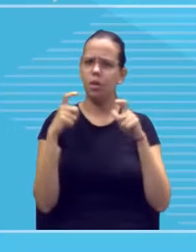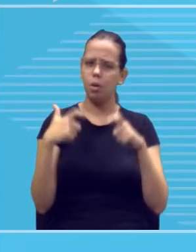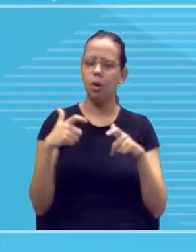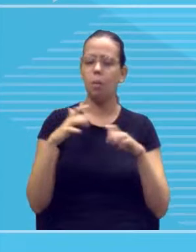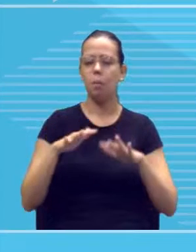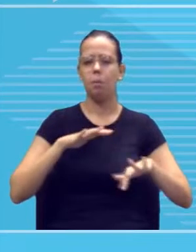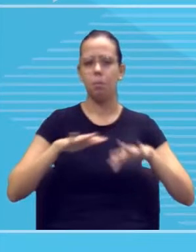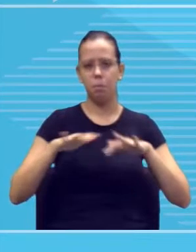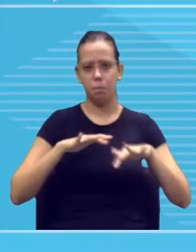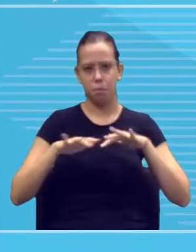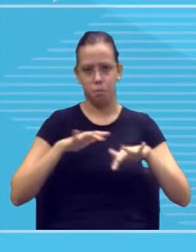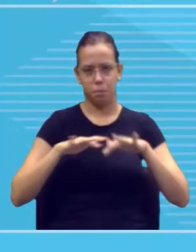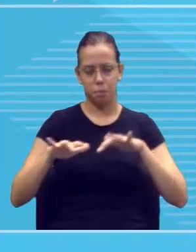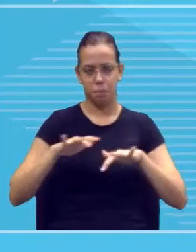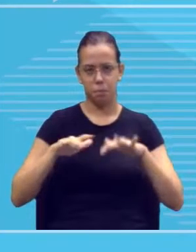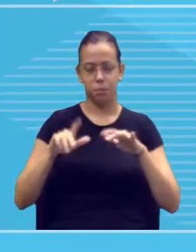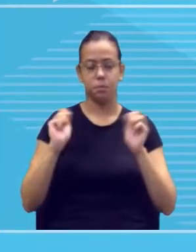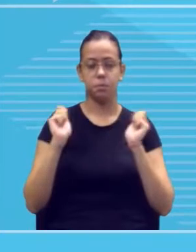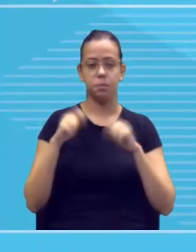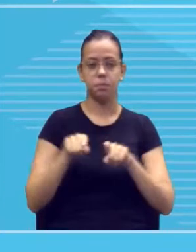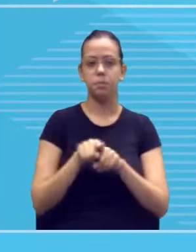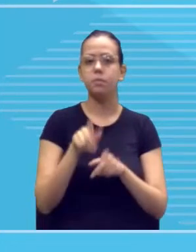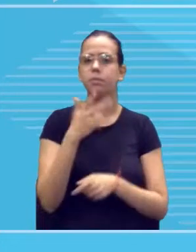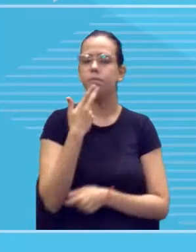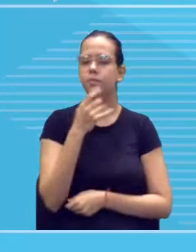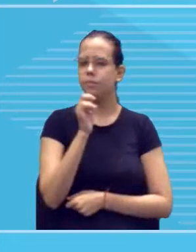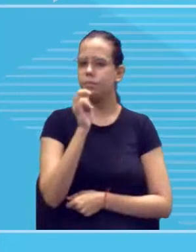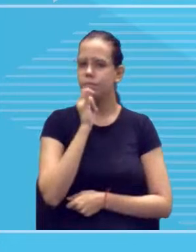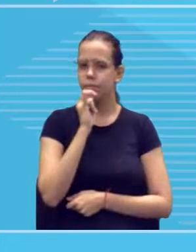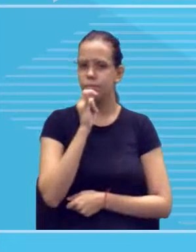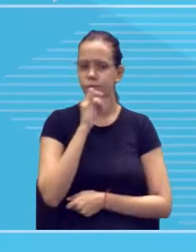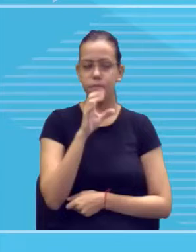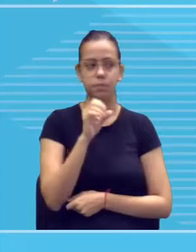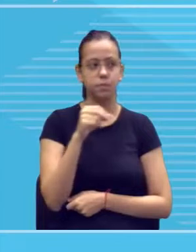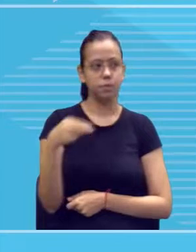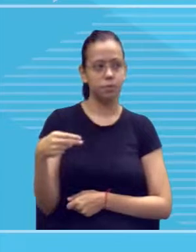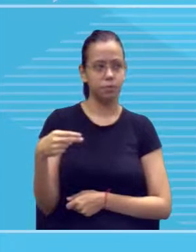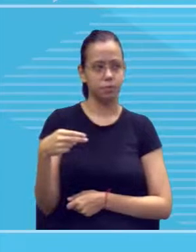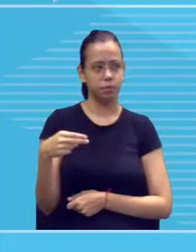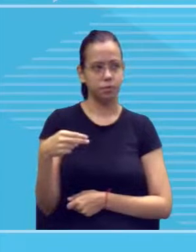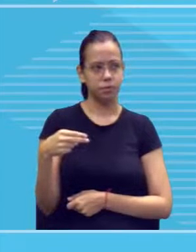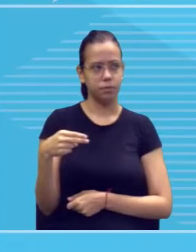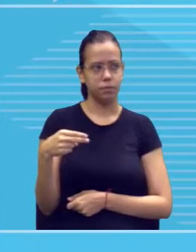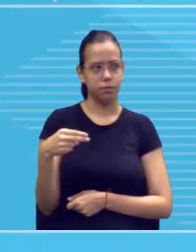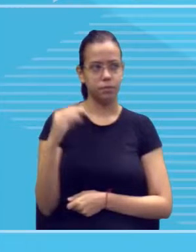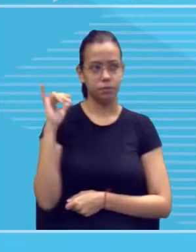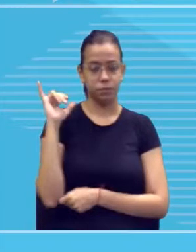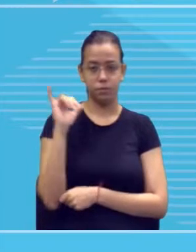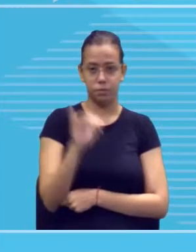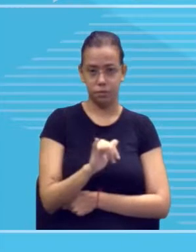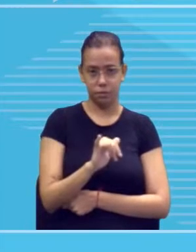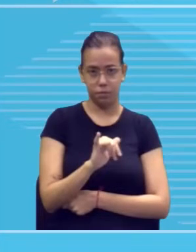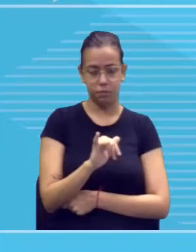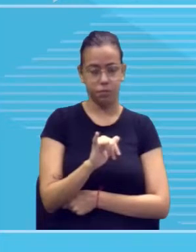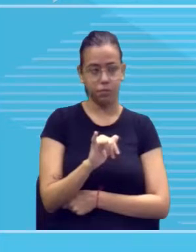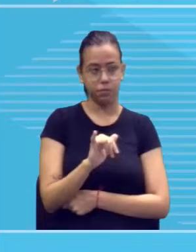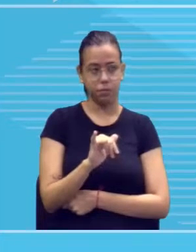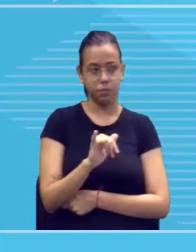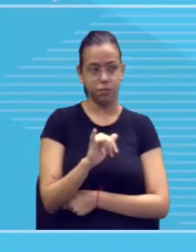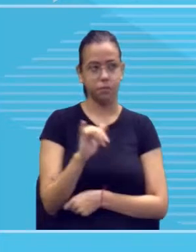está em movimento você pode dizer também por exemplo aí você está abordo Não é isso